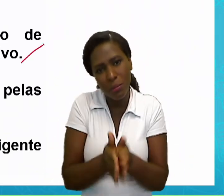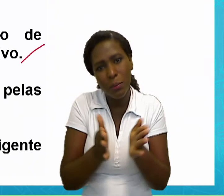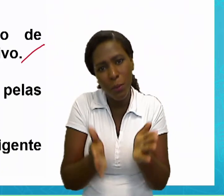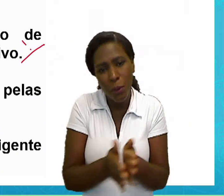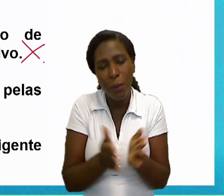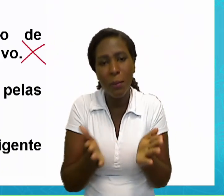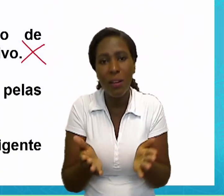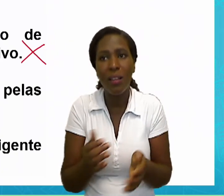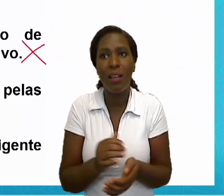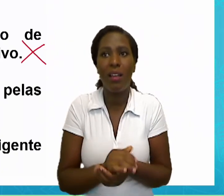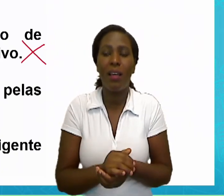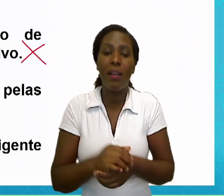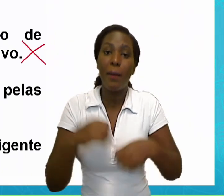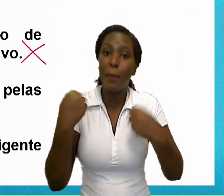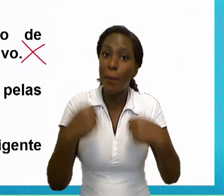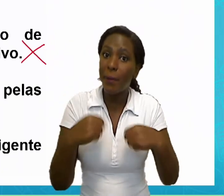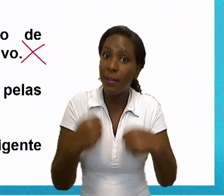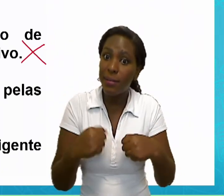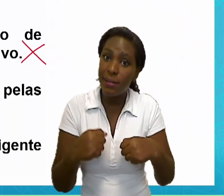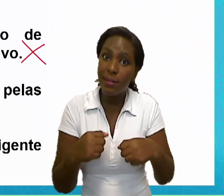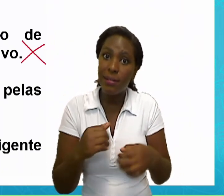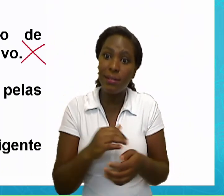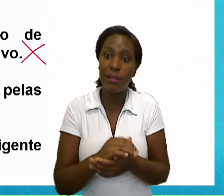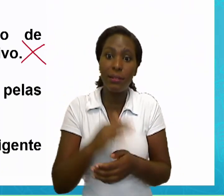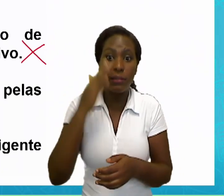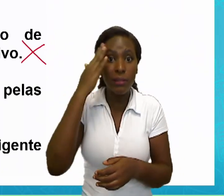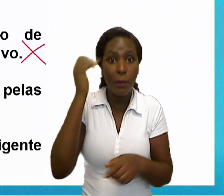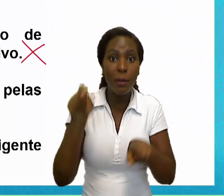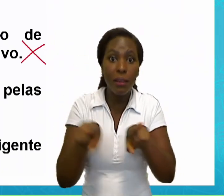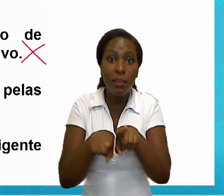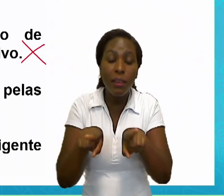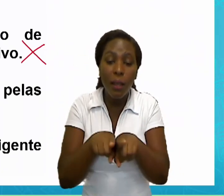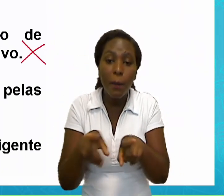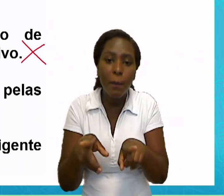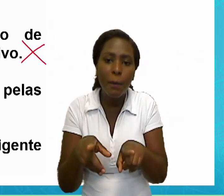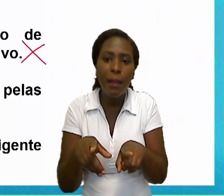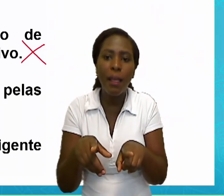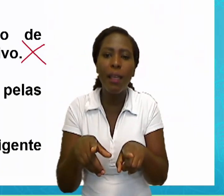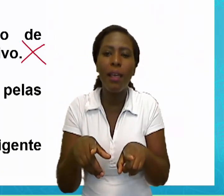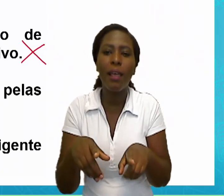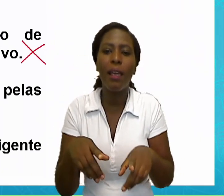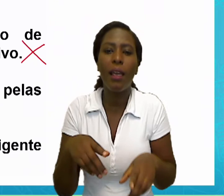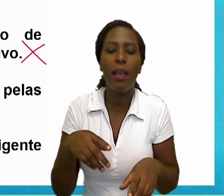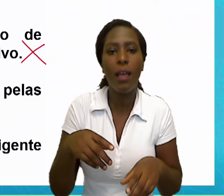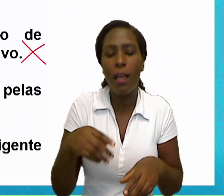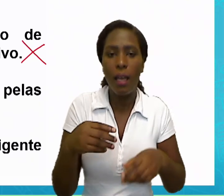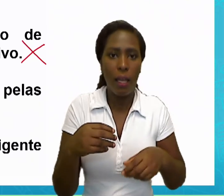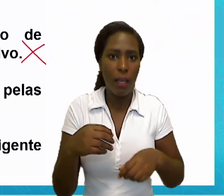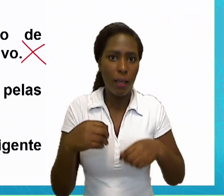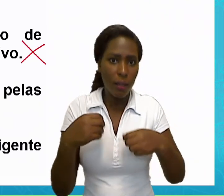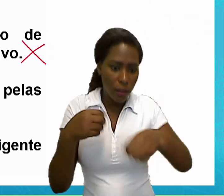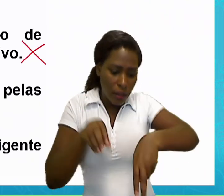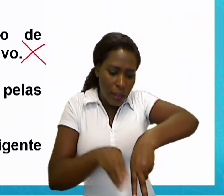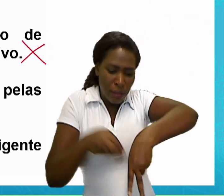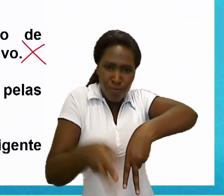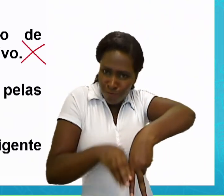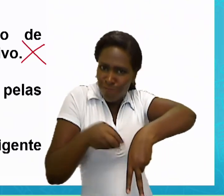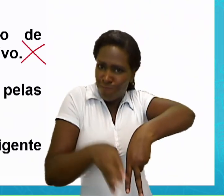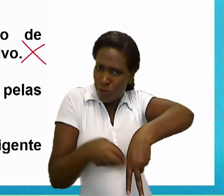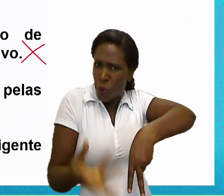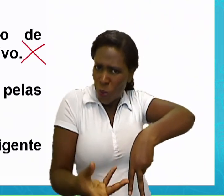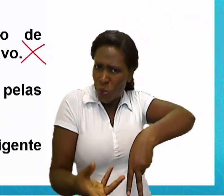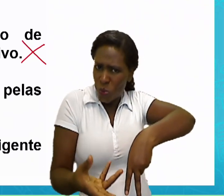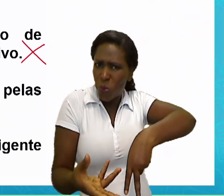acordo. Agora a letra D. Facilitar o uso de equipamentos de informática